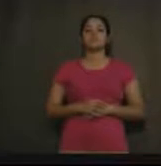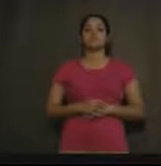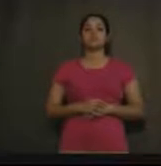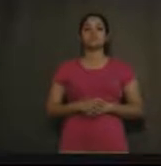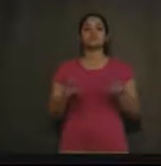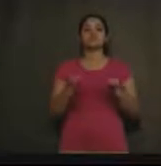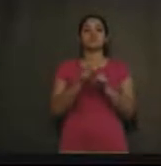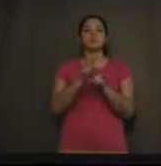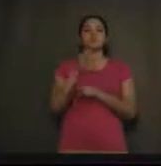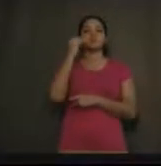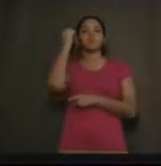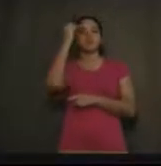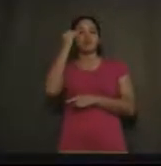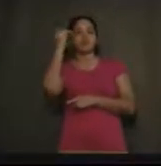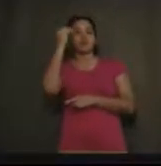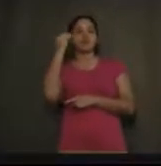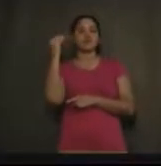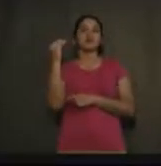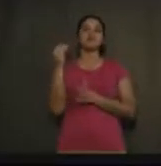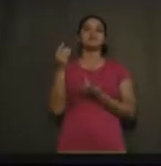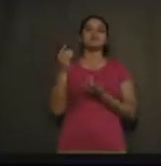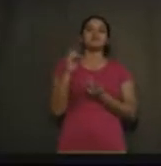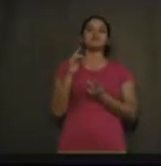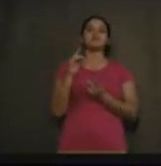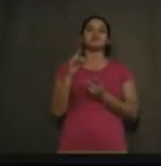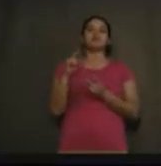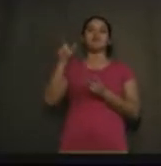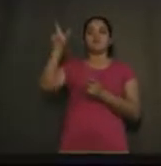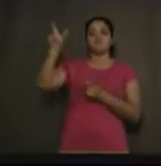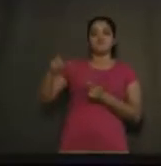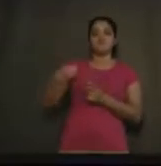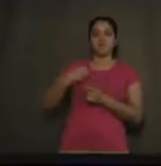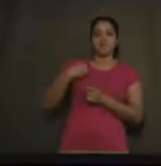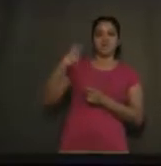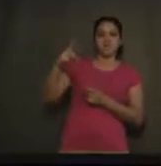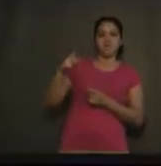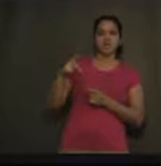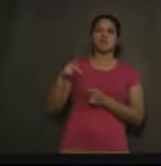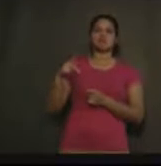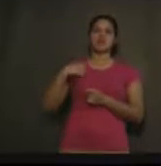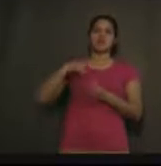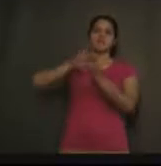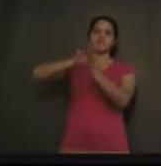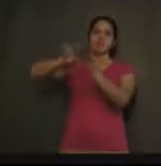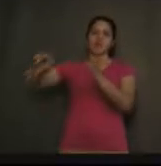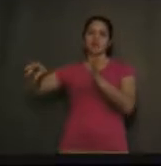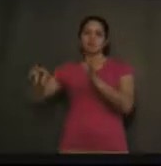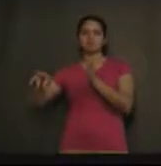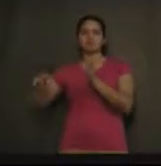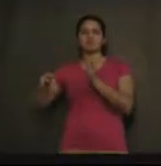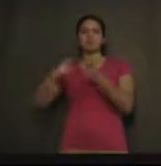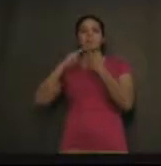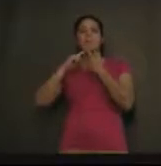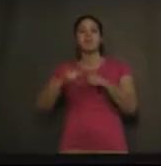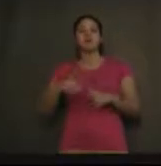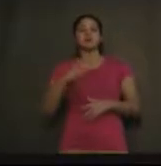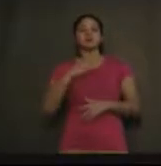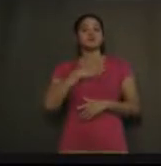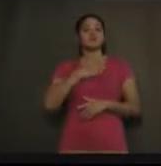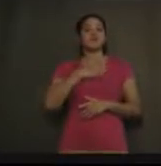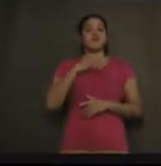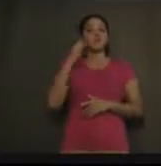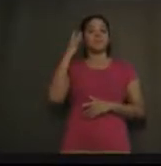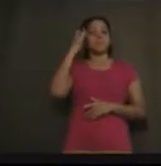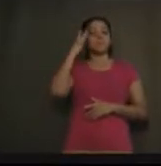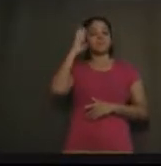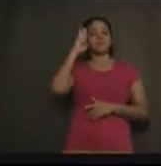até preconceitos, e ao mesmo tempo para mim tem um significado muito especial, porque pode ser considerado o